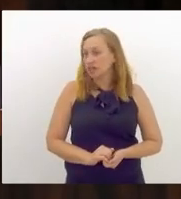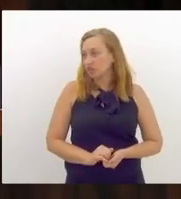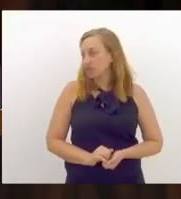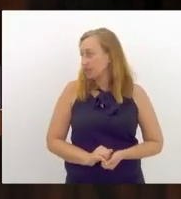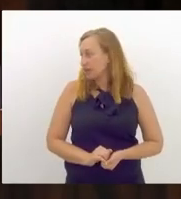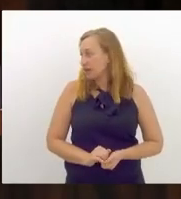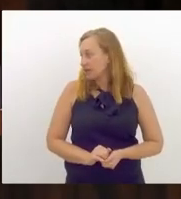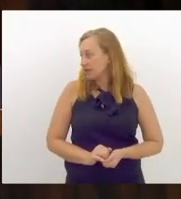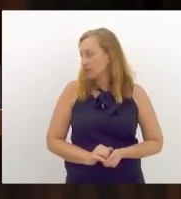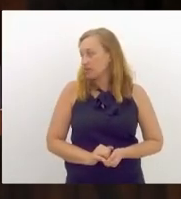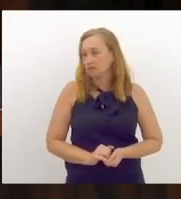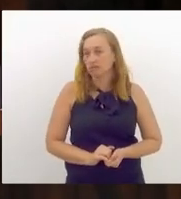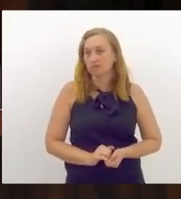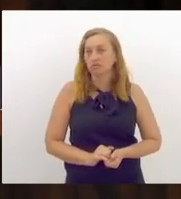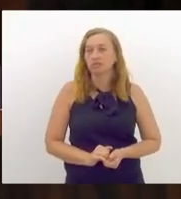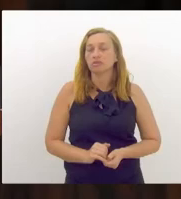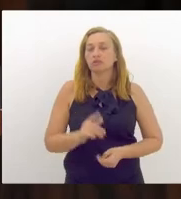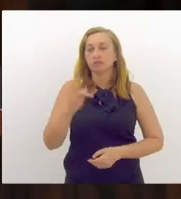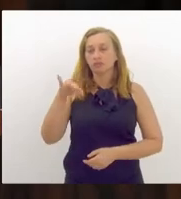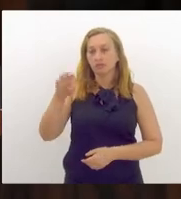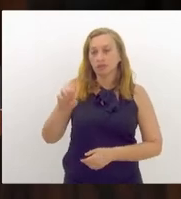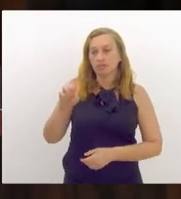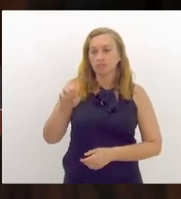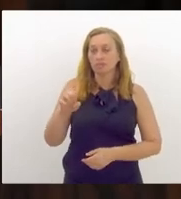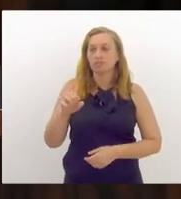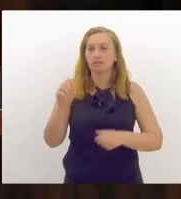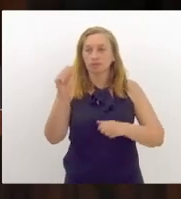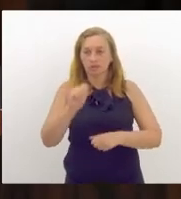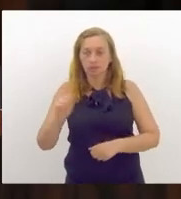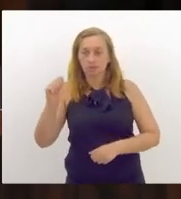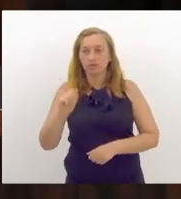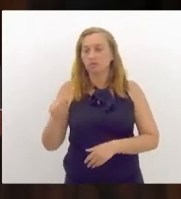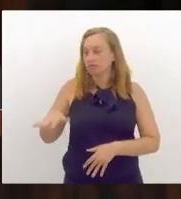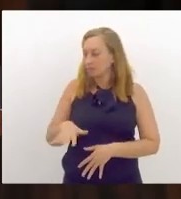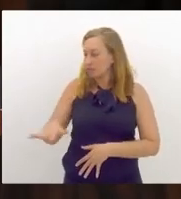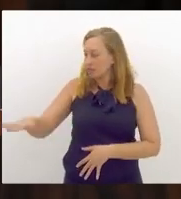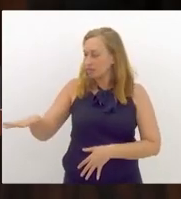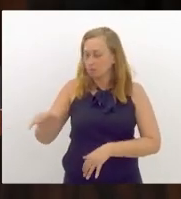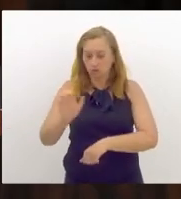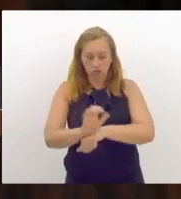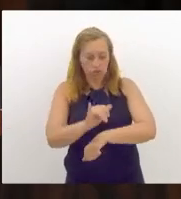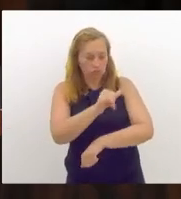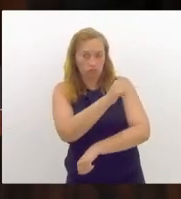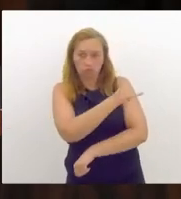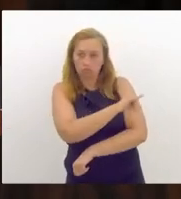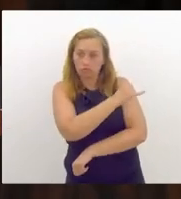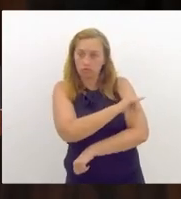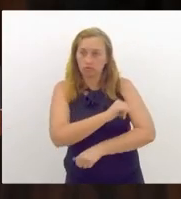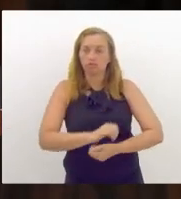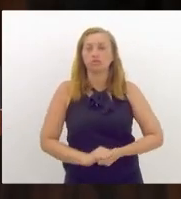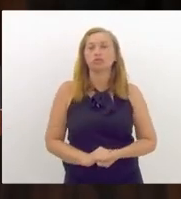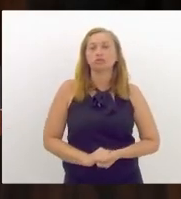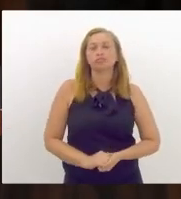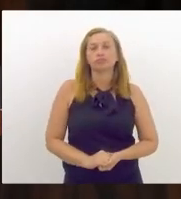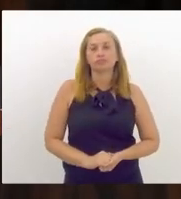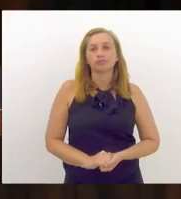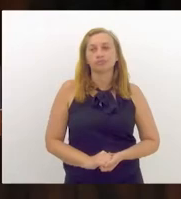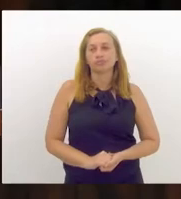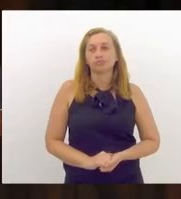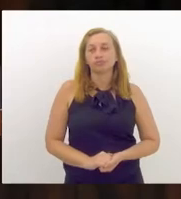representantes da Federação das associações de favela do Estado de favelas do Estado do Rio de Janeiro